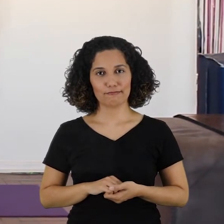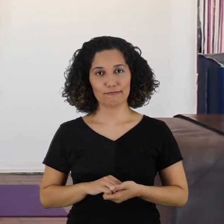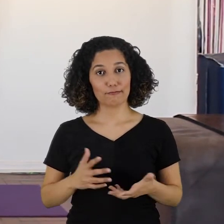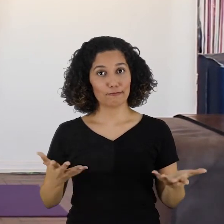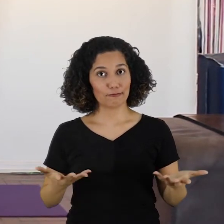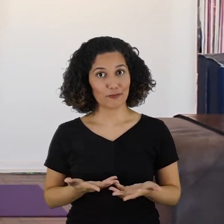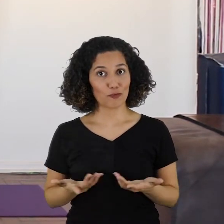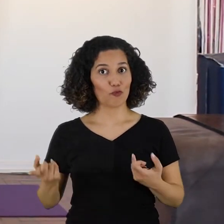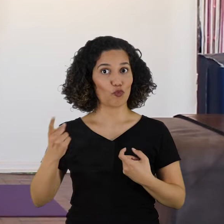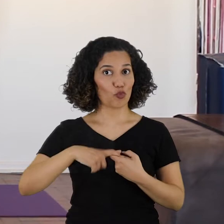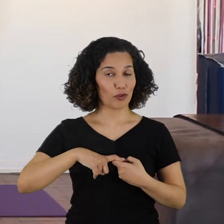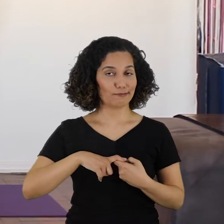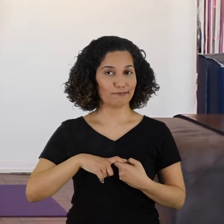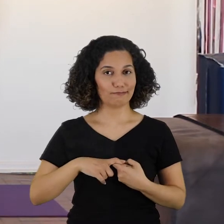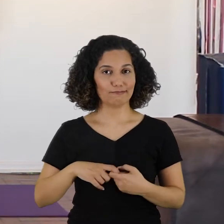E agora a gente vai voltar.